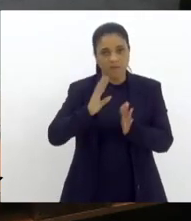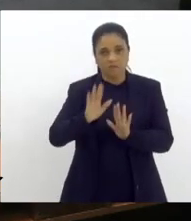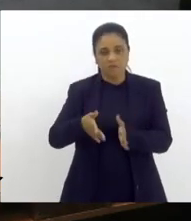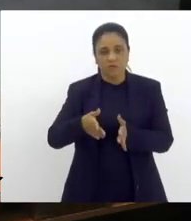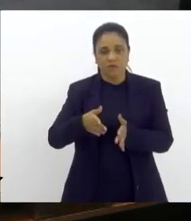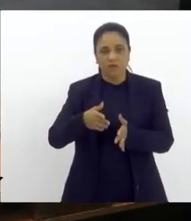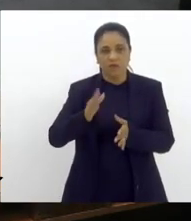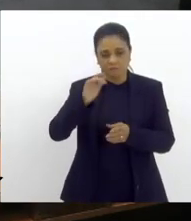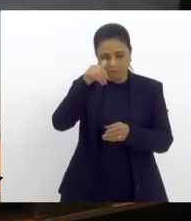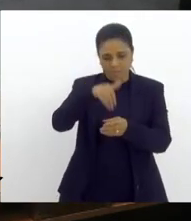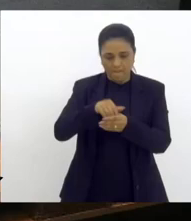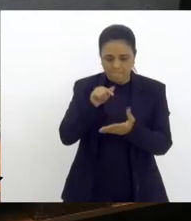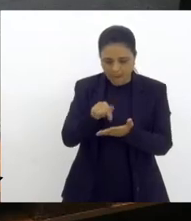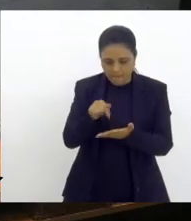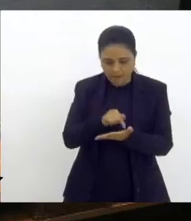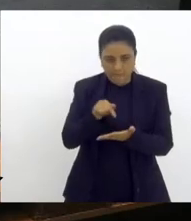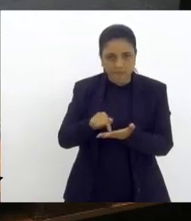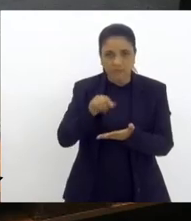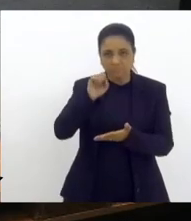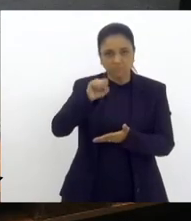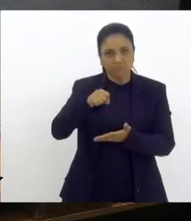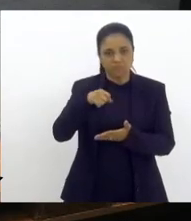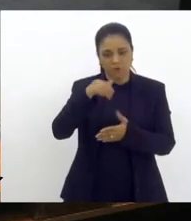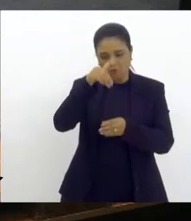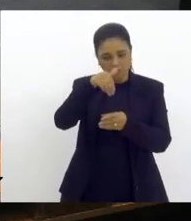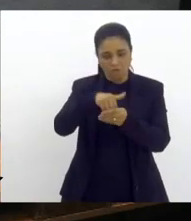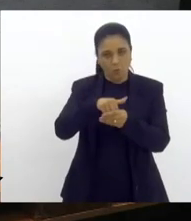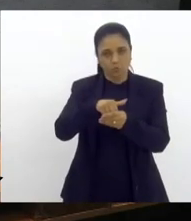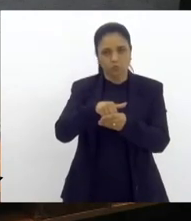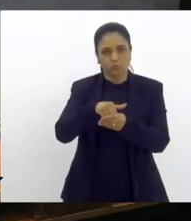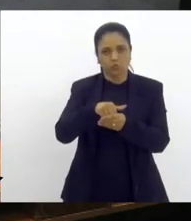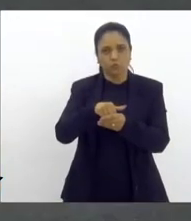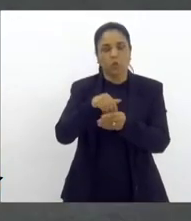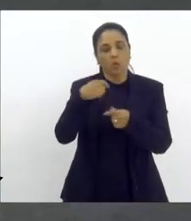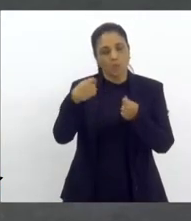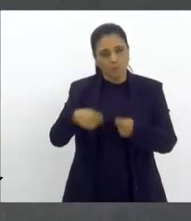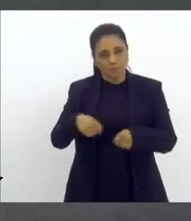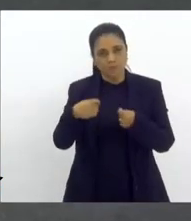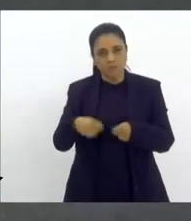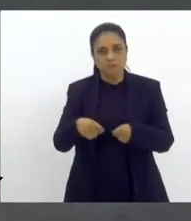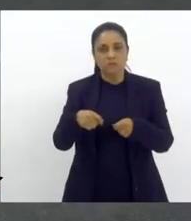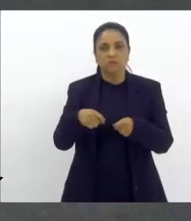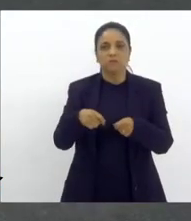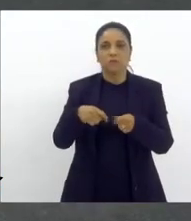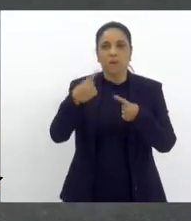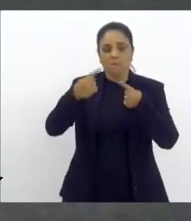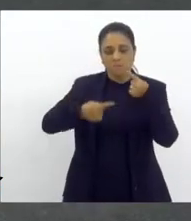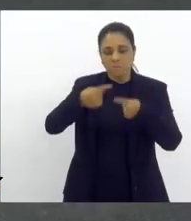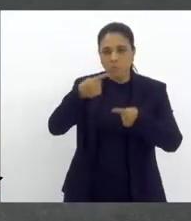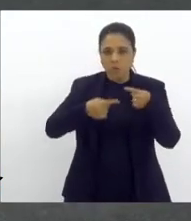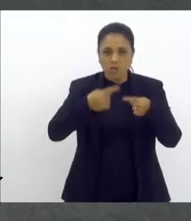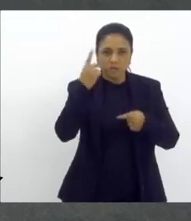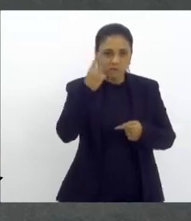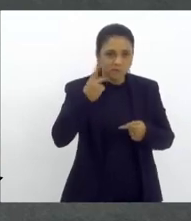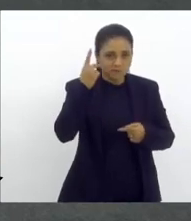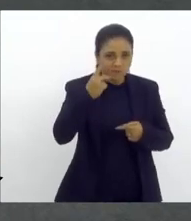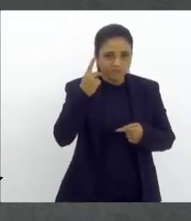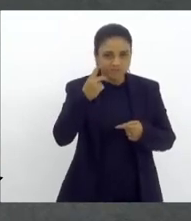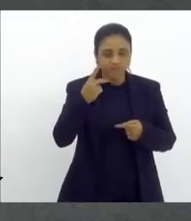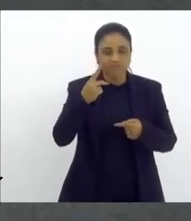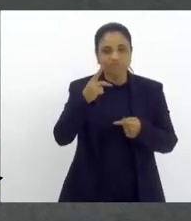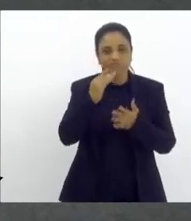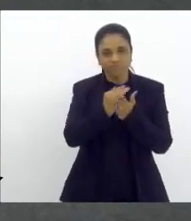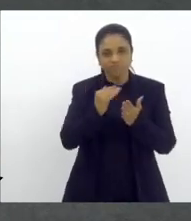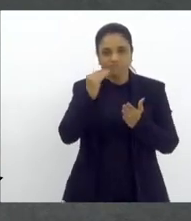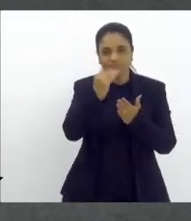saiu o meu voto sim por evidente que a gente precisa de fato ter uma política de superação